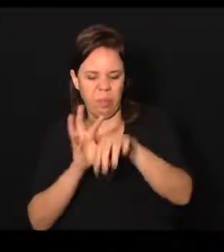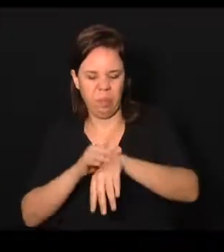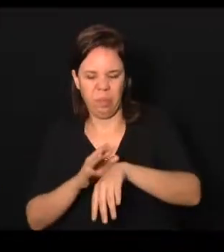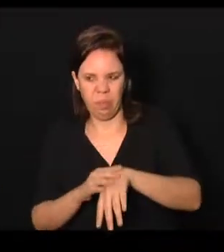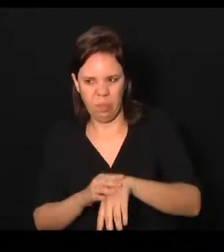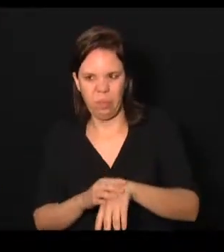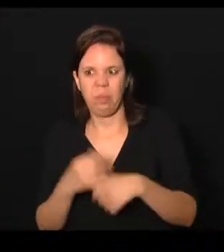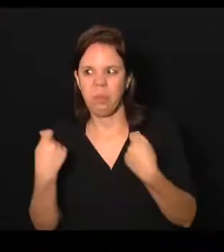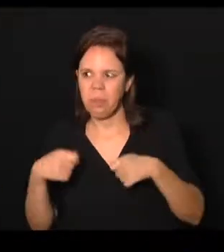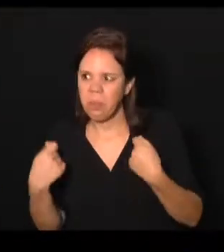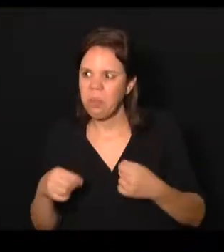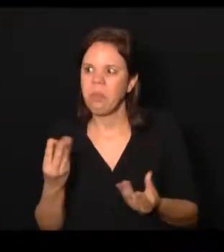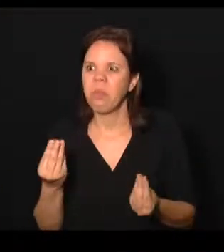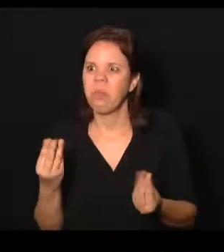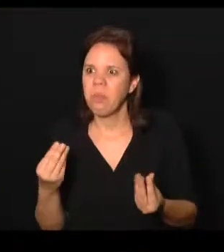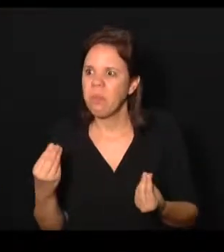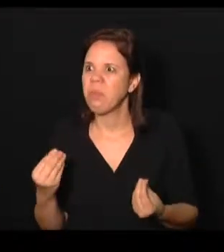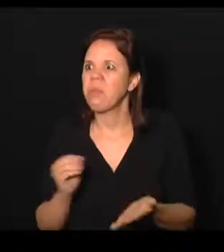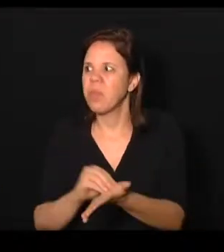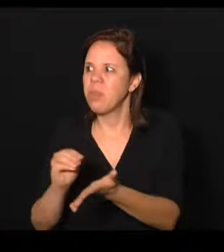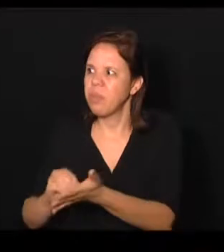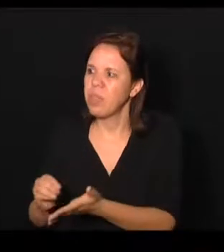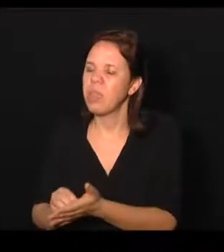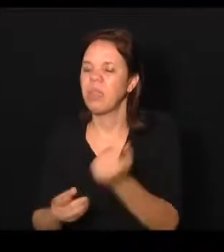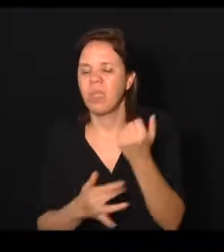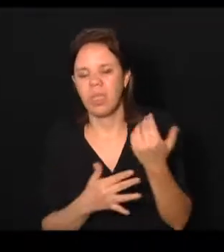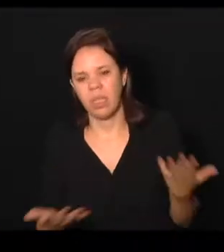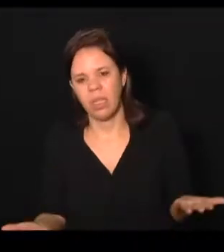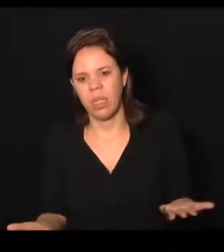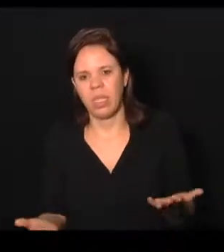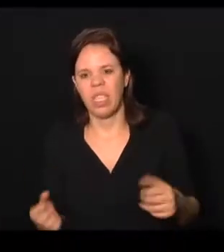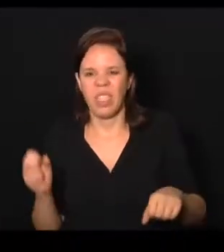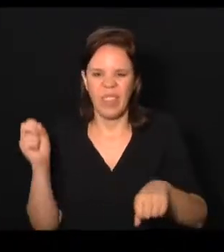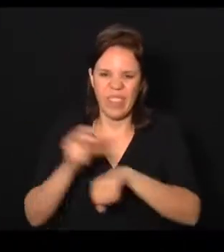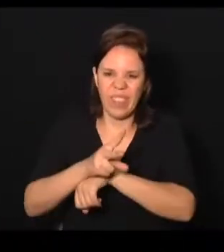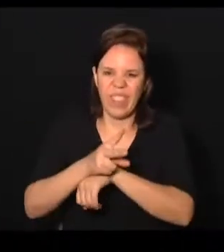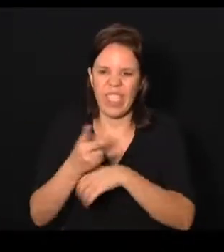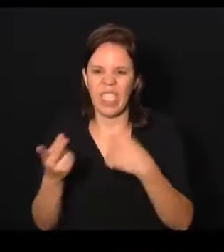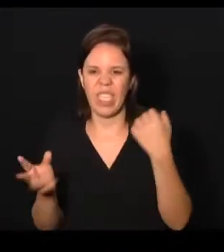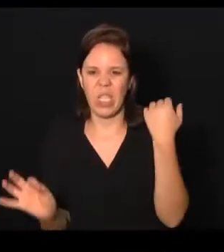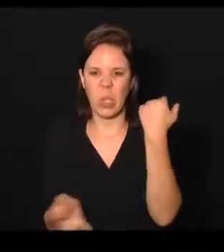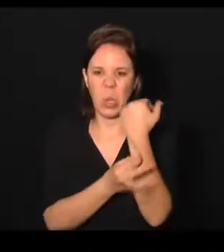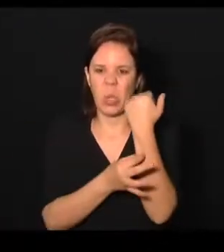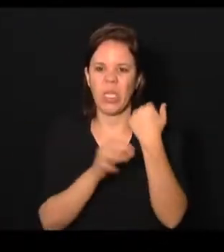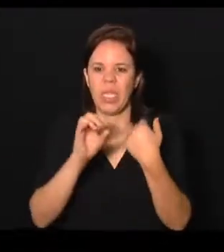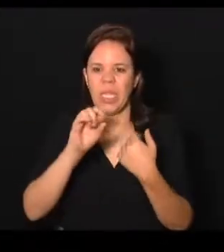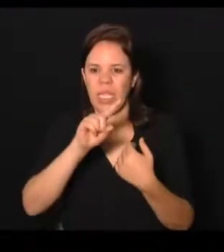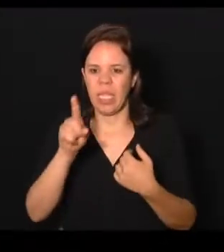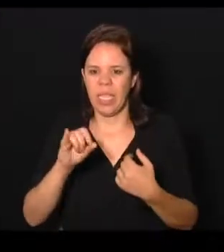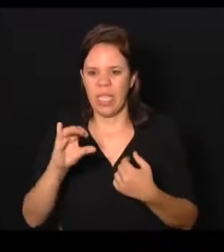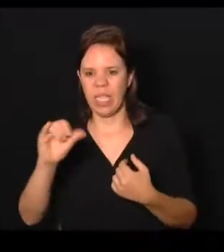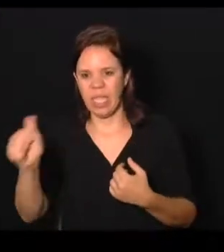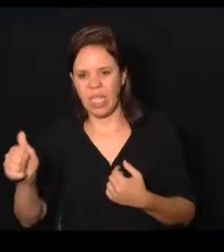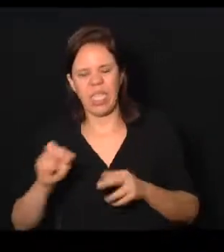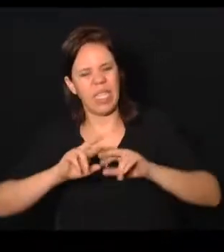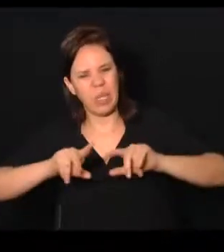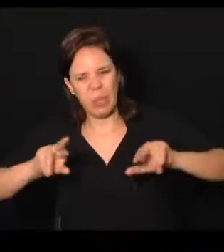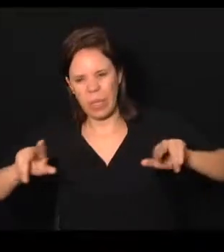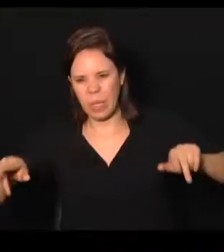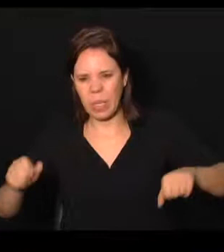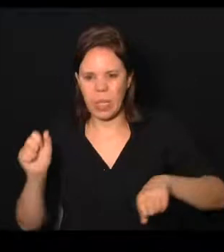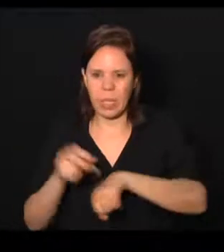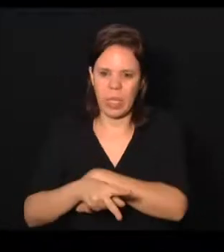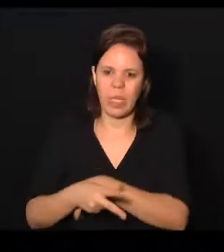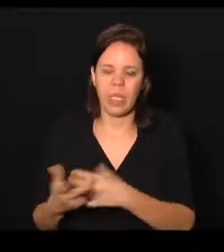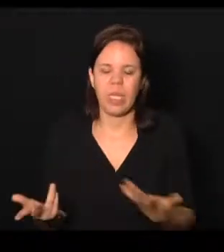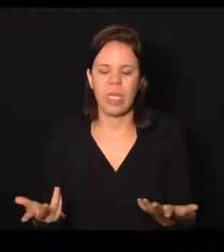aguça ainda mais. O vírus causador da dengue, da zika, dessas arboviroses, como a gente classifica,